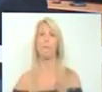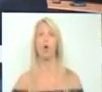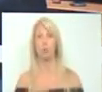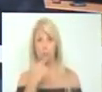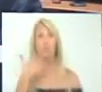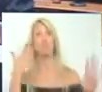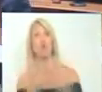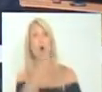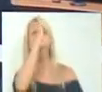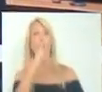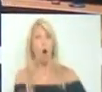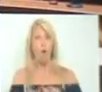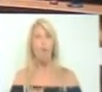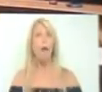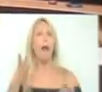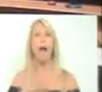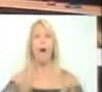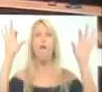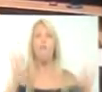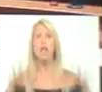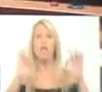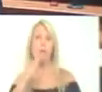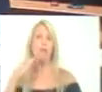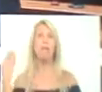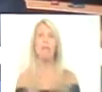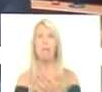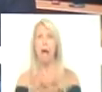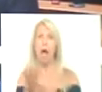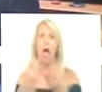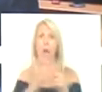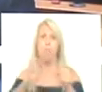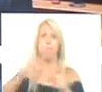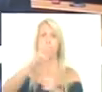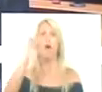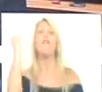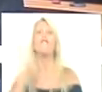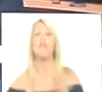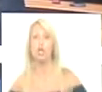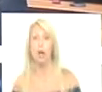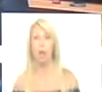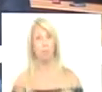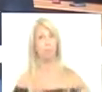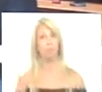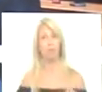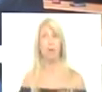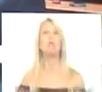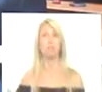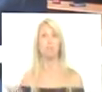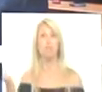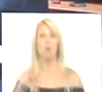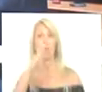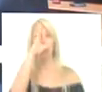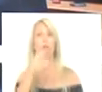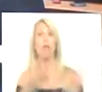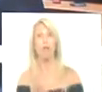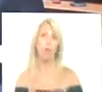para o Governo para pôr fim ao bombardeamento fiscal. Chegados ao Governo, outra coisa não têm feito. Foi a metralhadora do